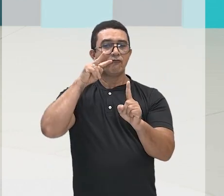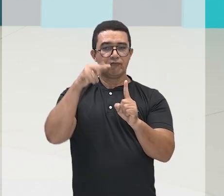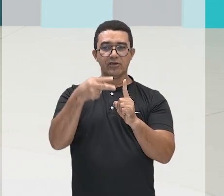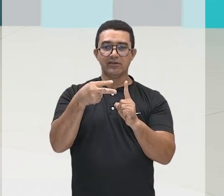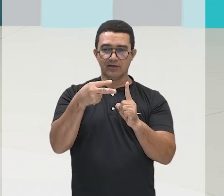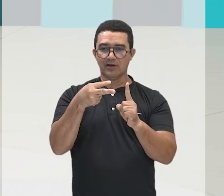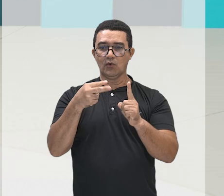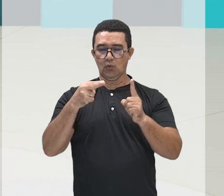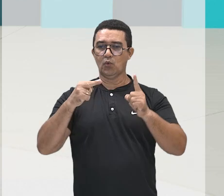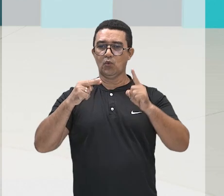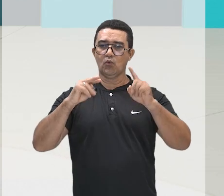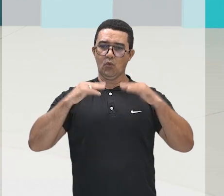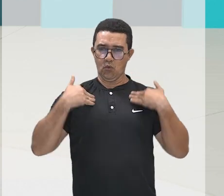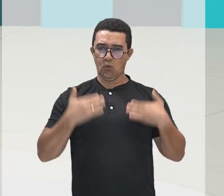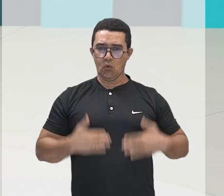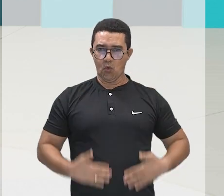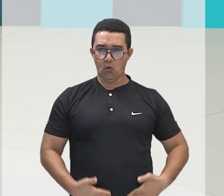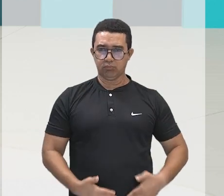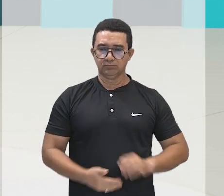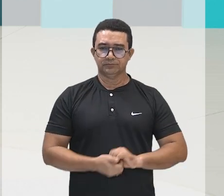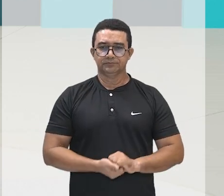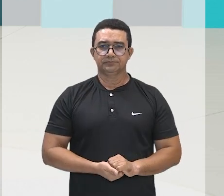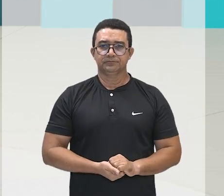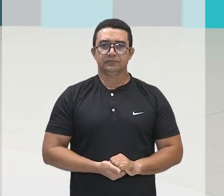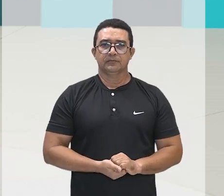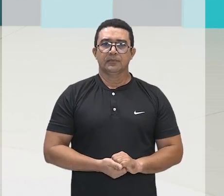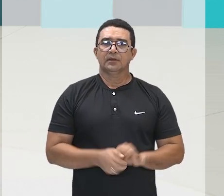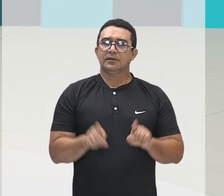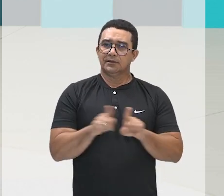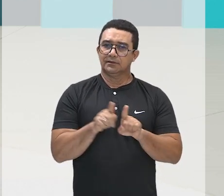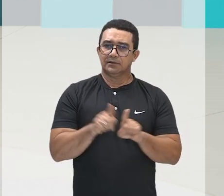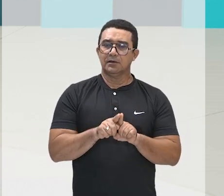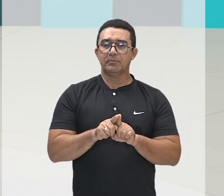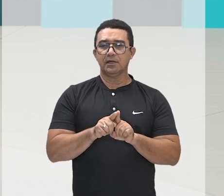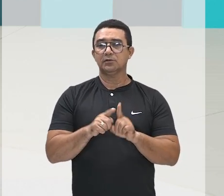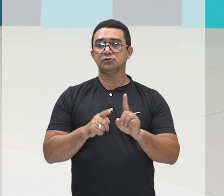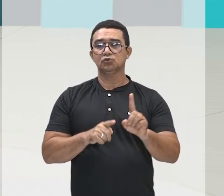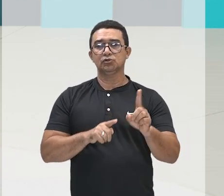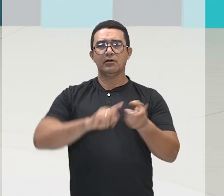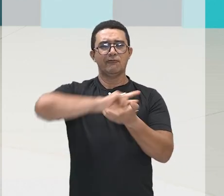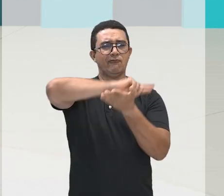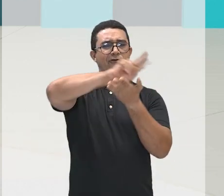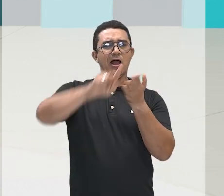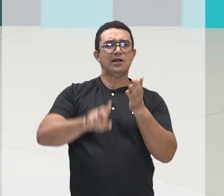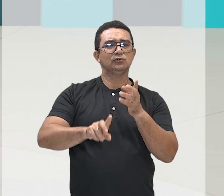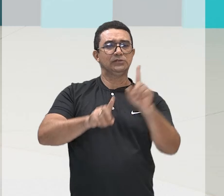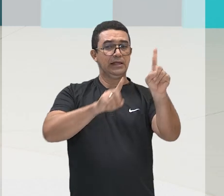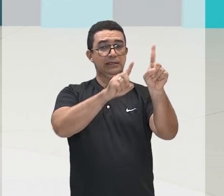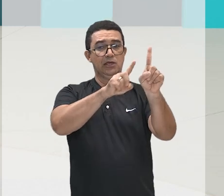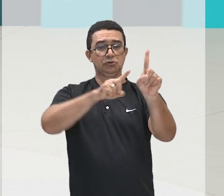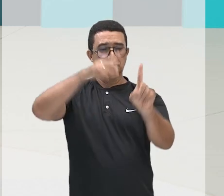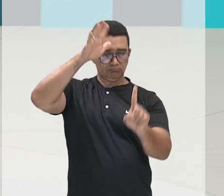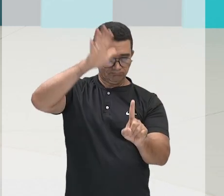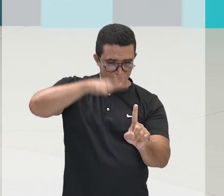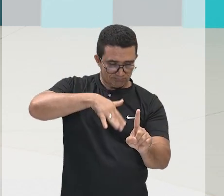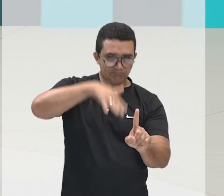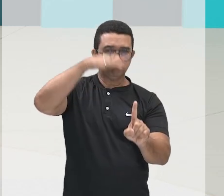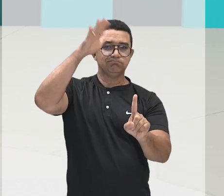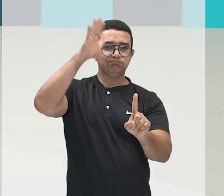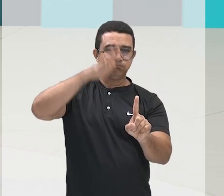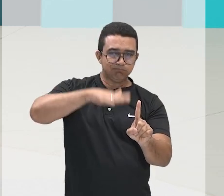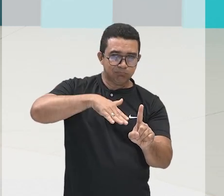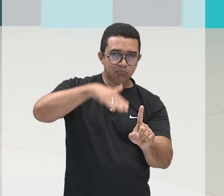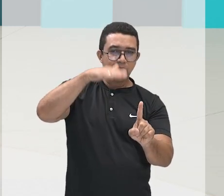corpo. Além disso, eles também homenageavam os deuses do Olimpo dessa forma, porque